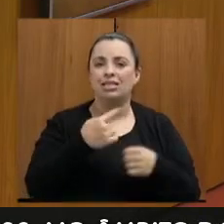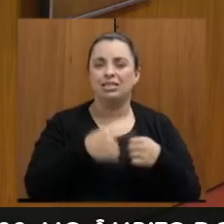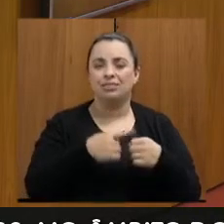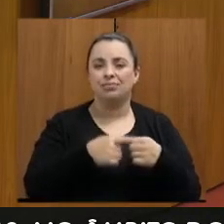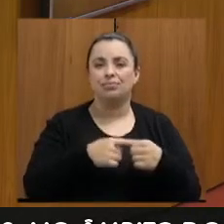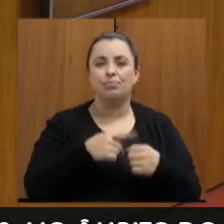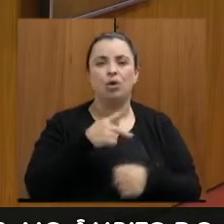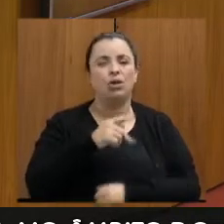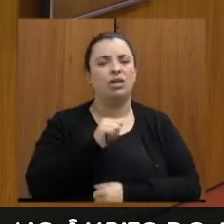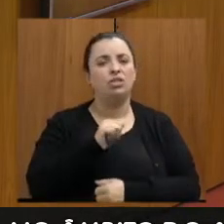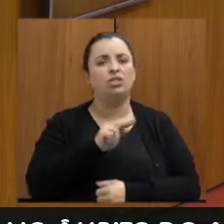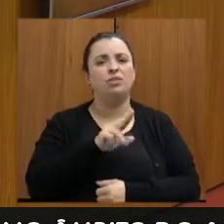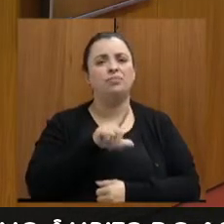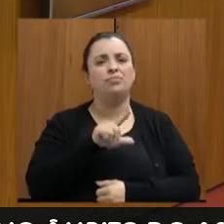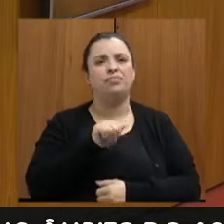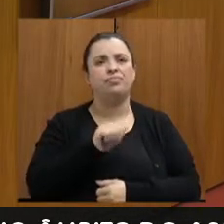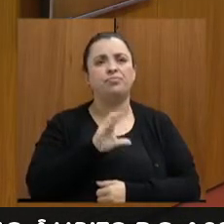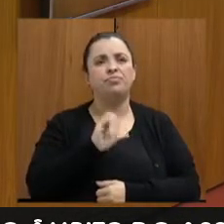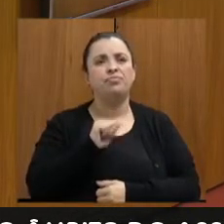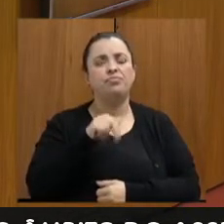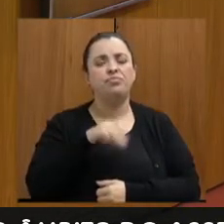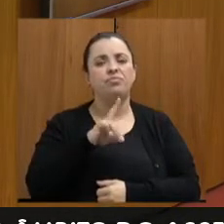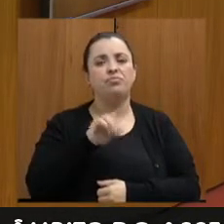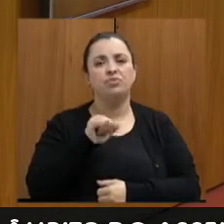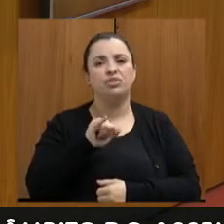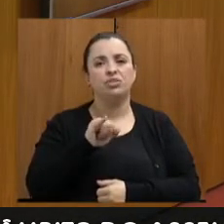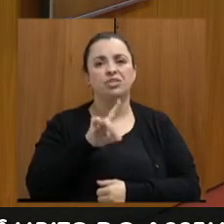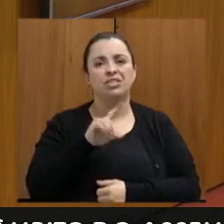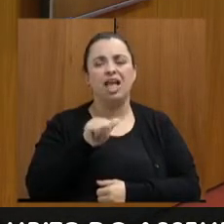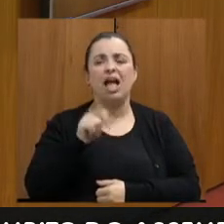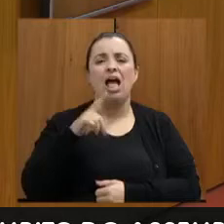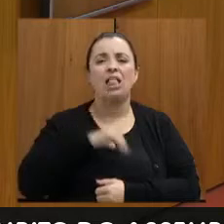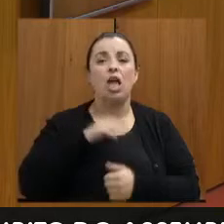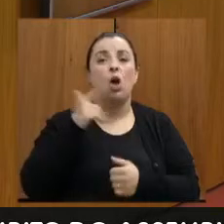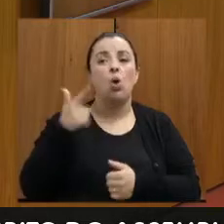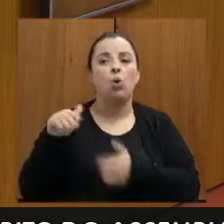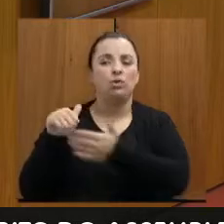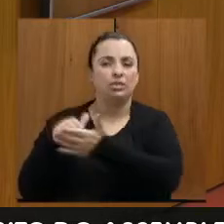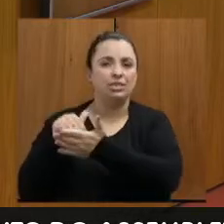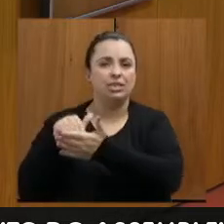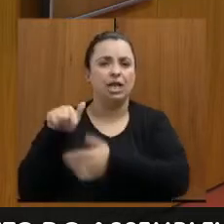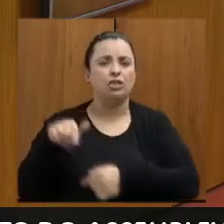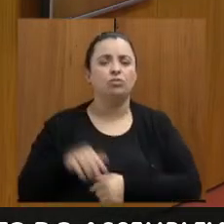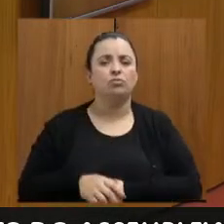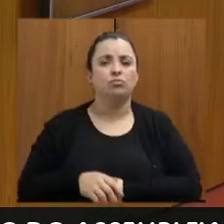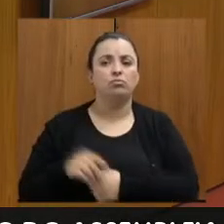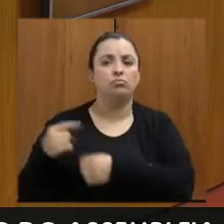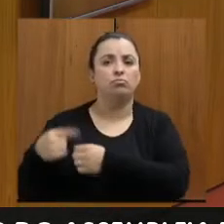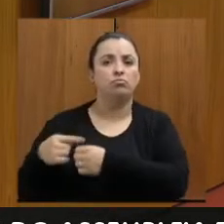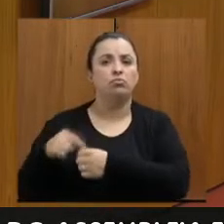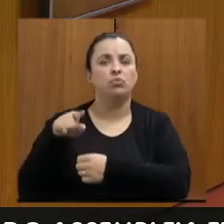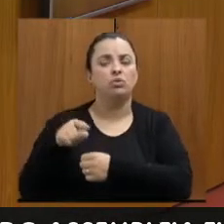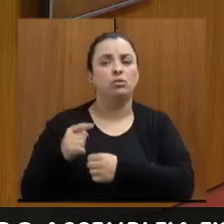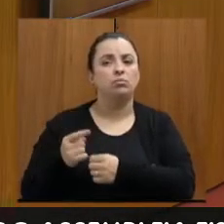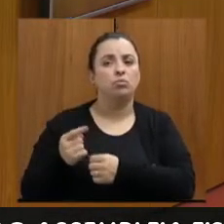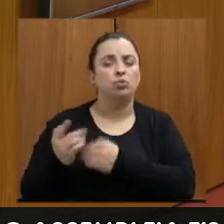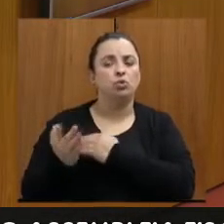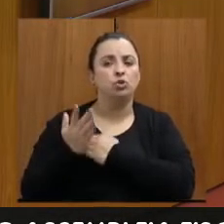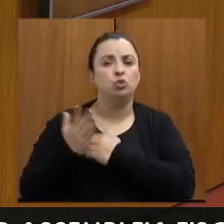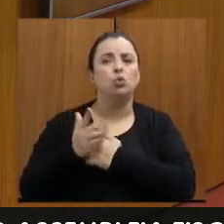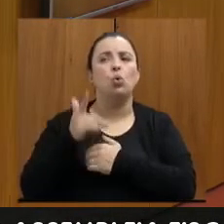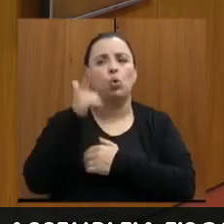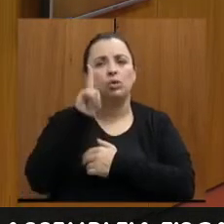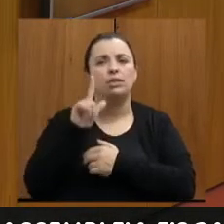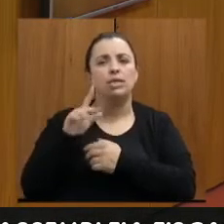Divinésia o professor priorizou os três o Senhor nos ajudou a equacionar recursos e